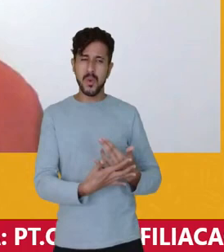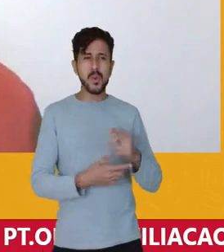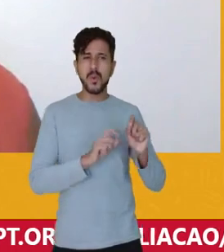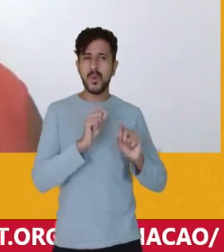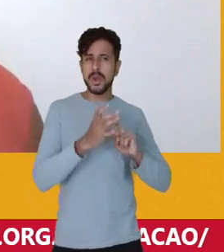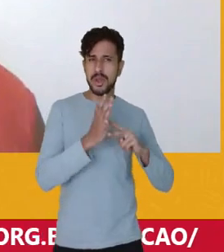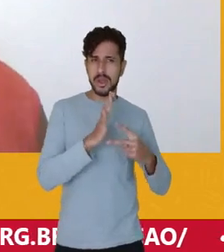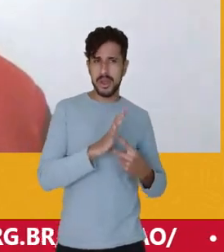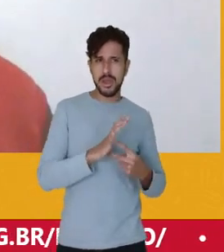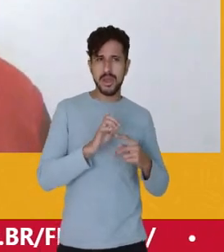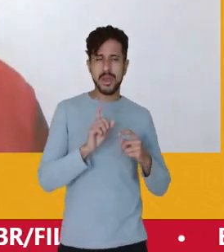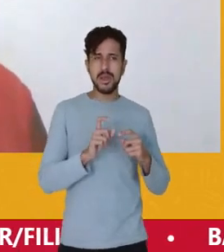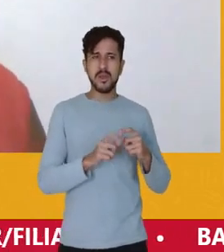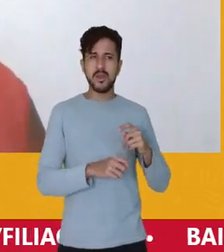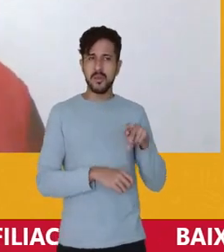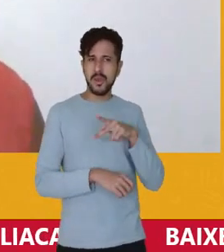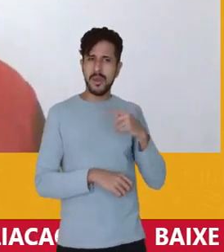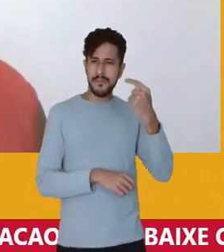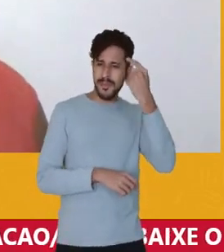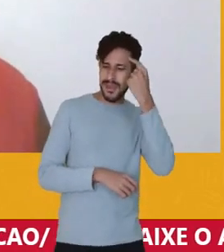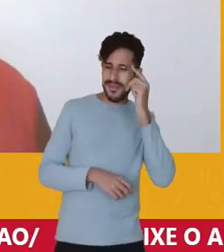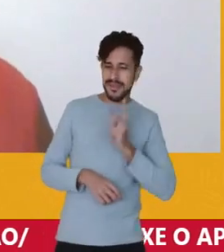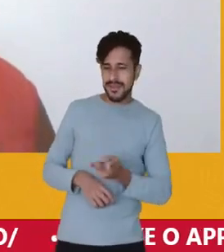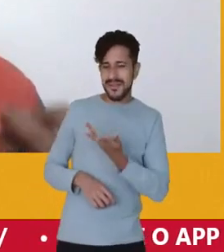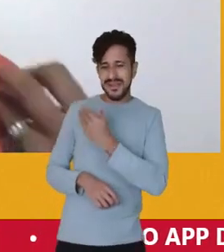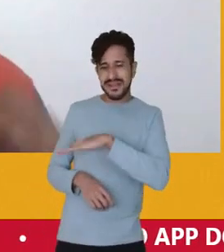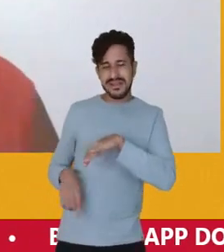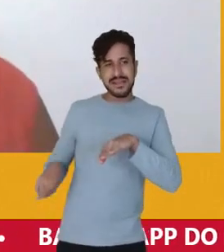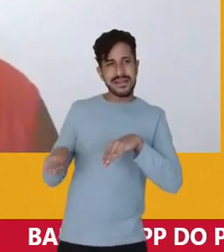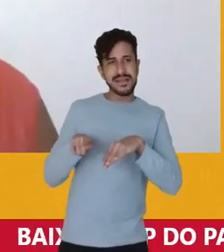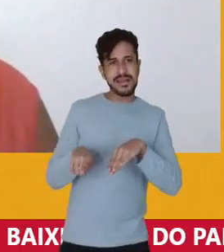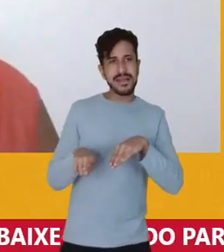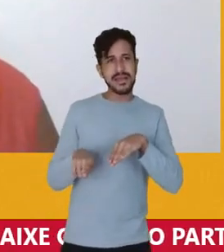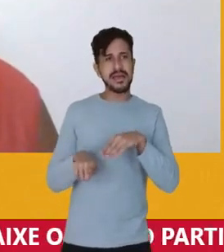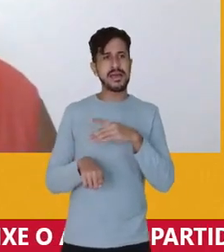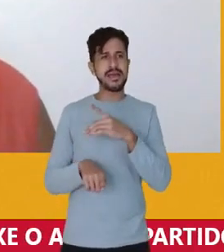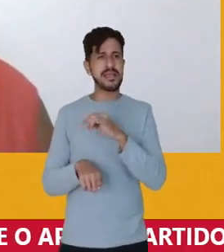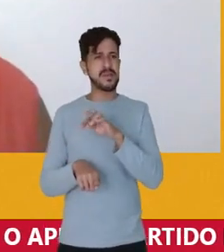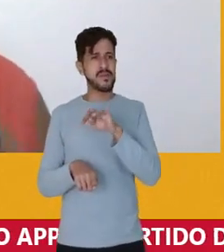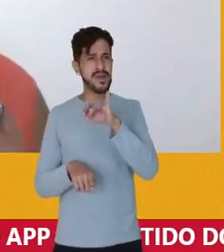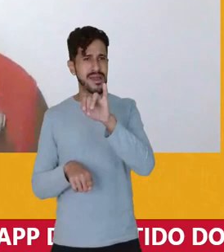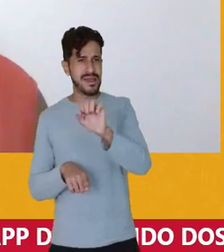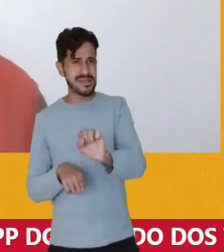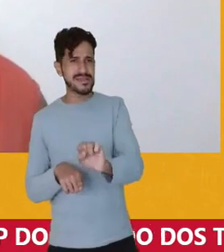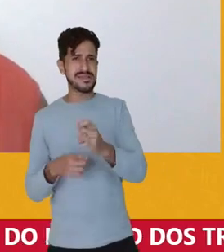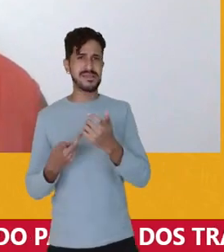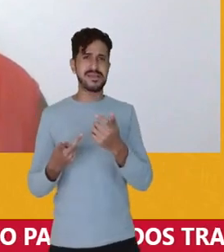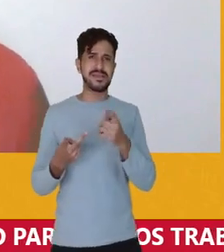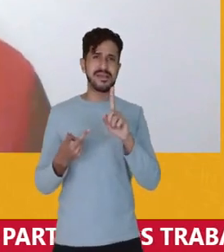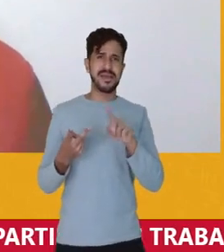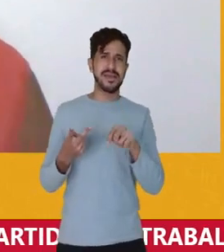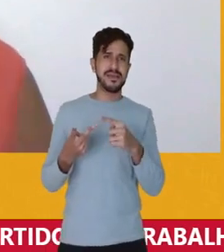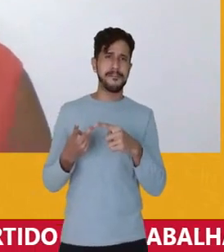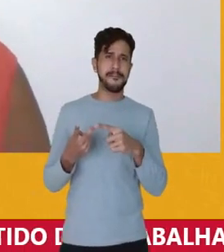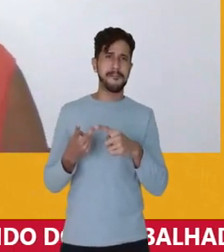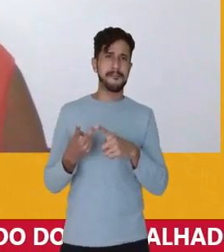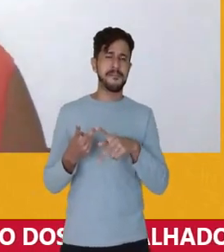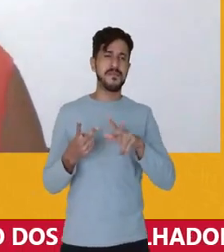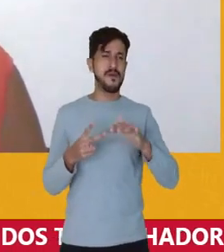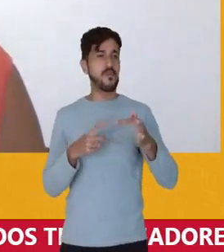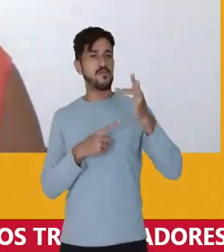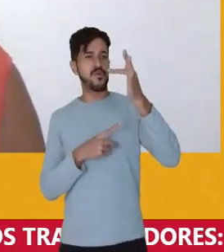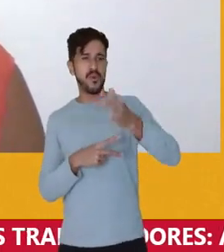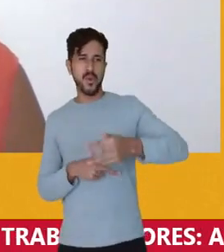isso significa? Eles pensam sempre as crianças como delinquentes e que serão